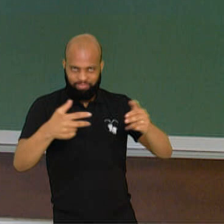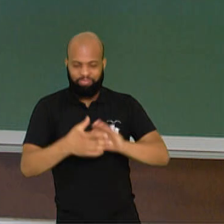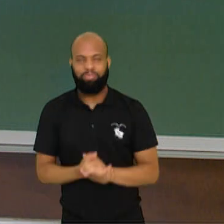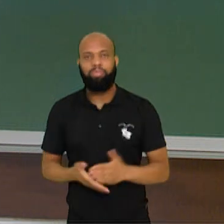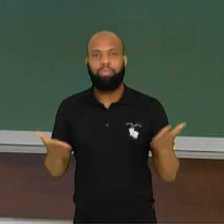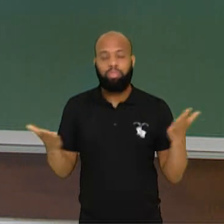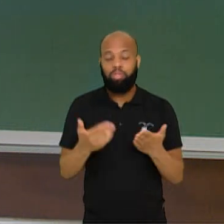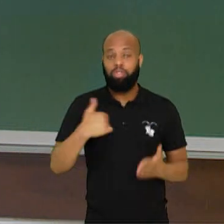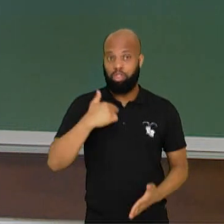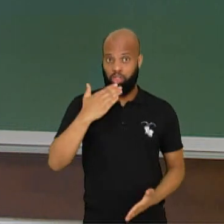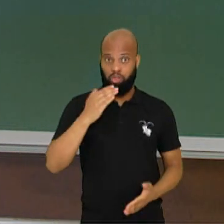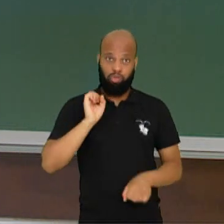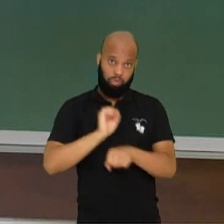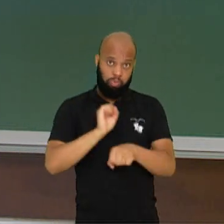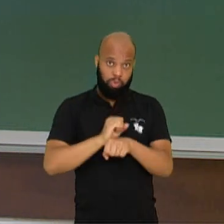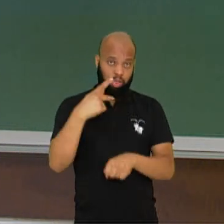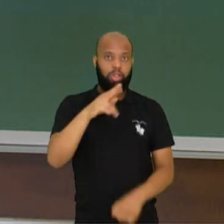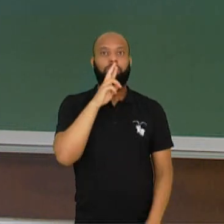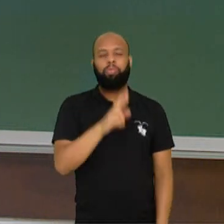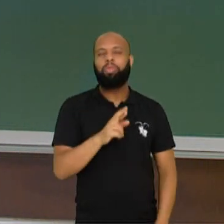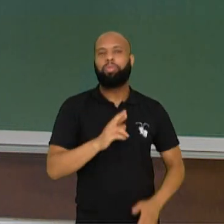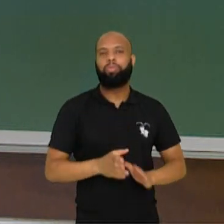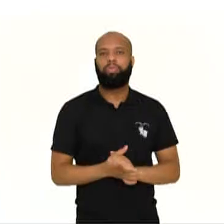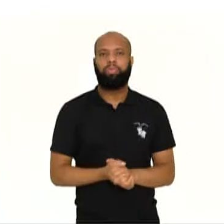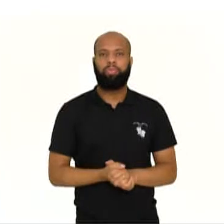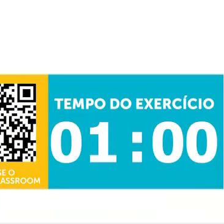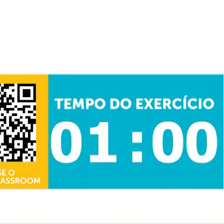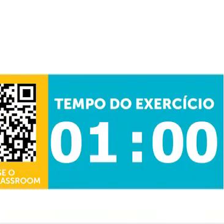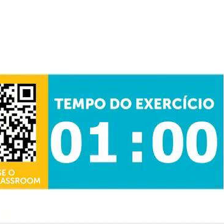aí, daqui a pouquinho a gente volta com a correção.